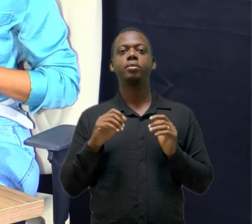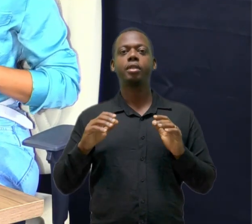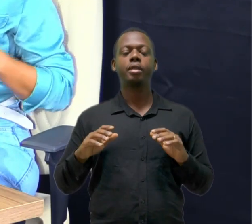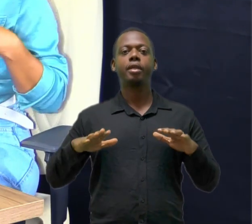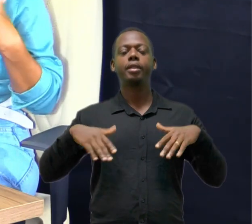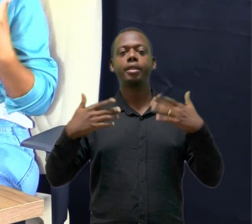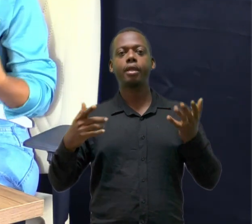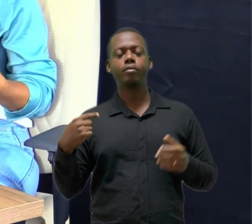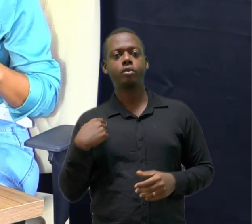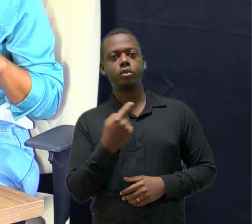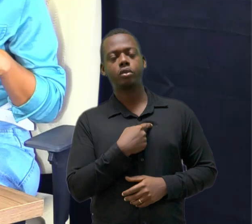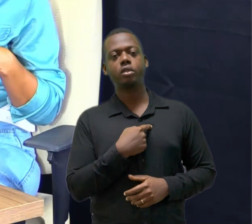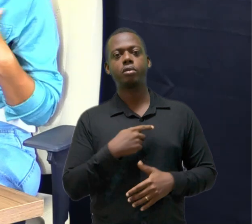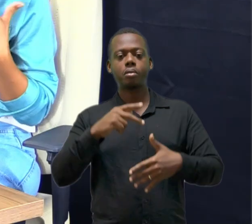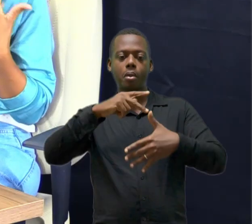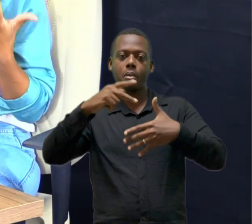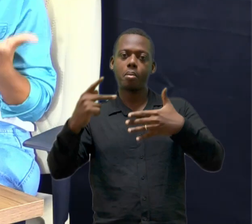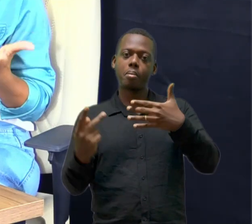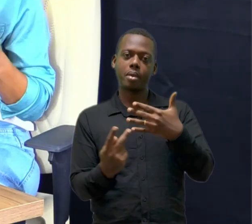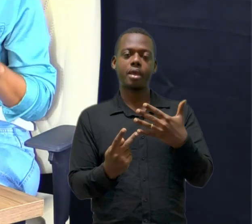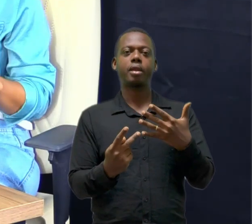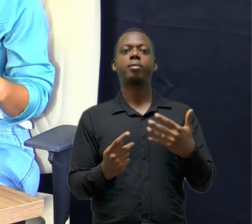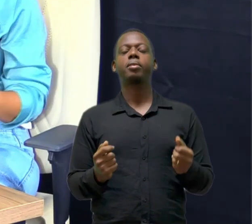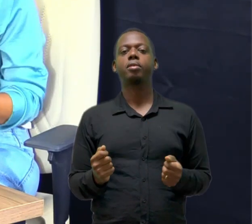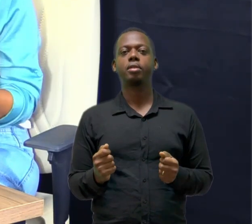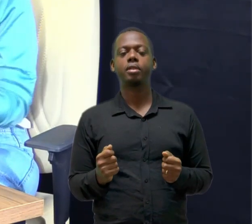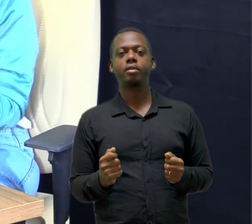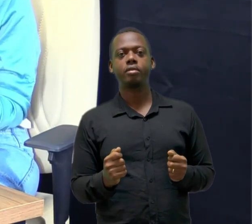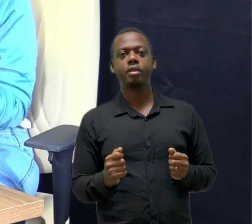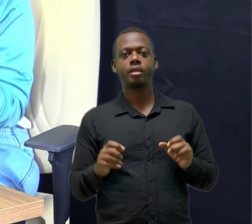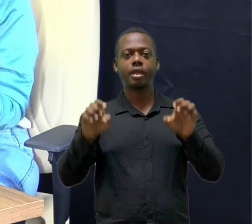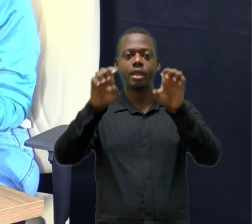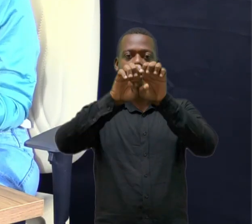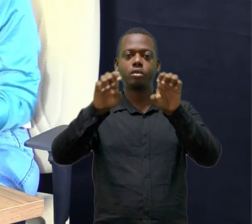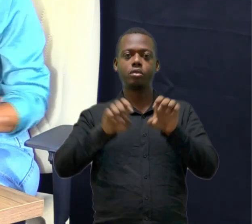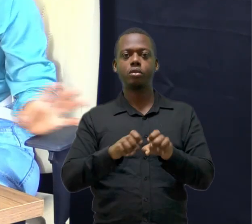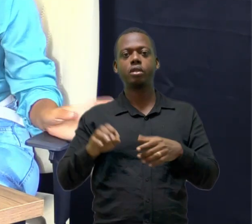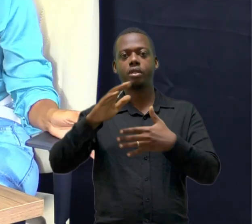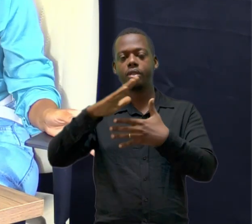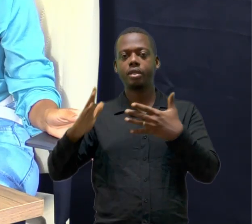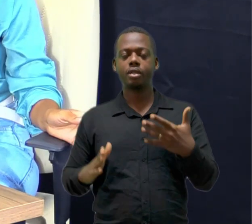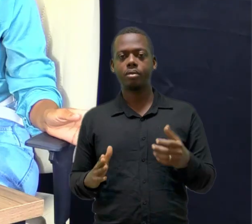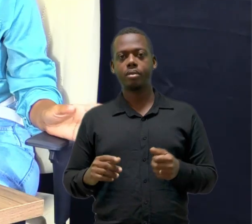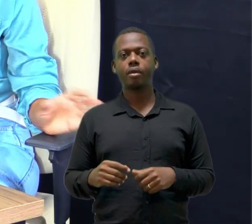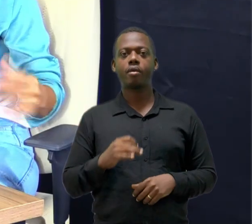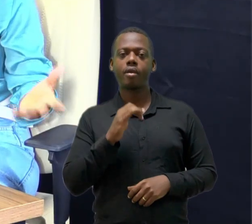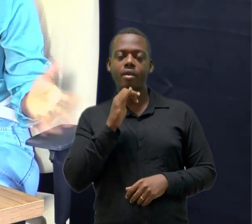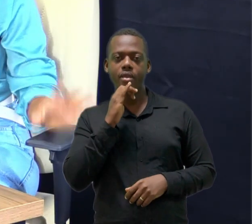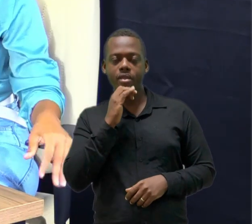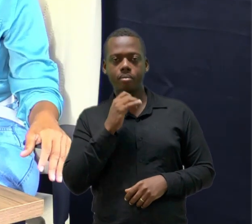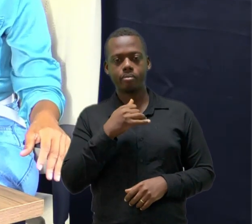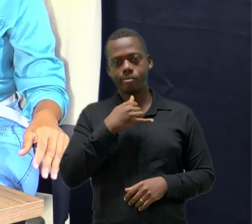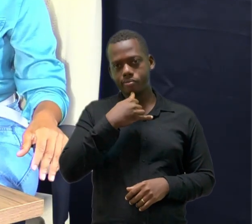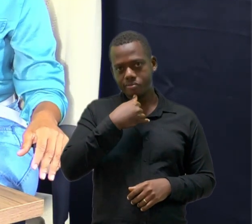nós temos esses parâmetros que formam, que dá forma à língua de sinais. Então, nós temos, por exemplo,